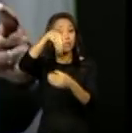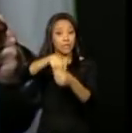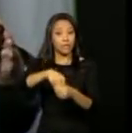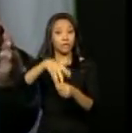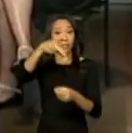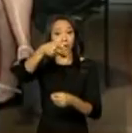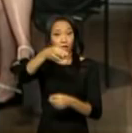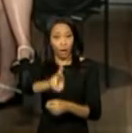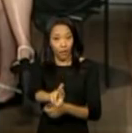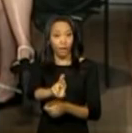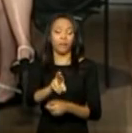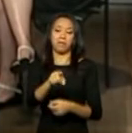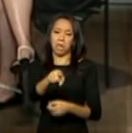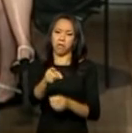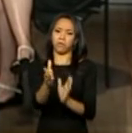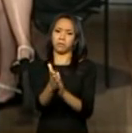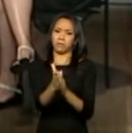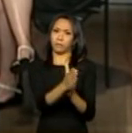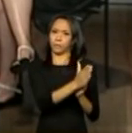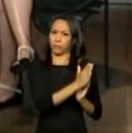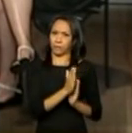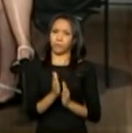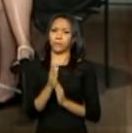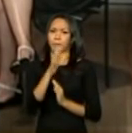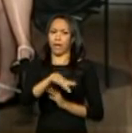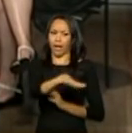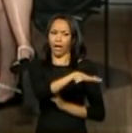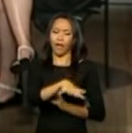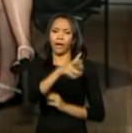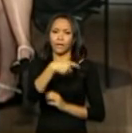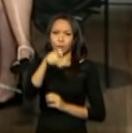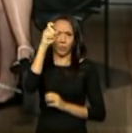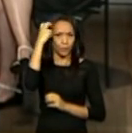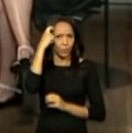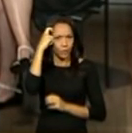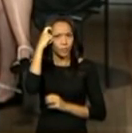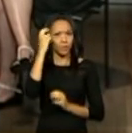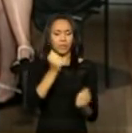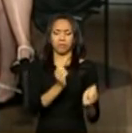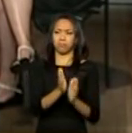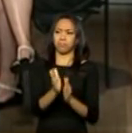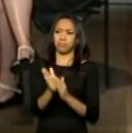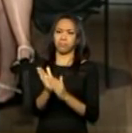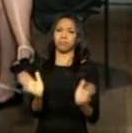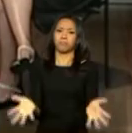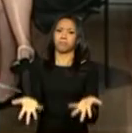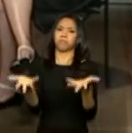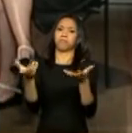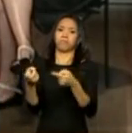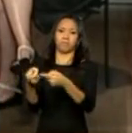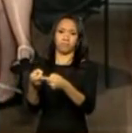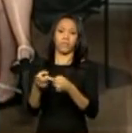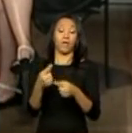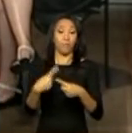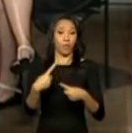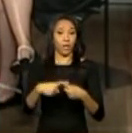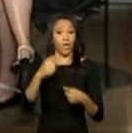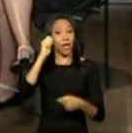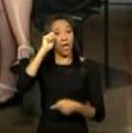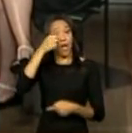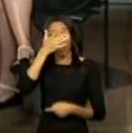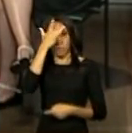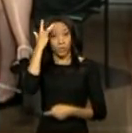ela notou como foi bem aplaudida pela área cultural. A relação é intrínseca, porque a contribuição dos africanos que